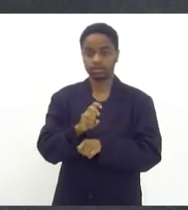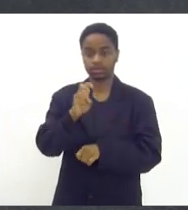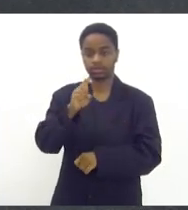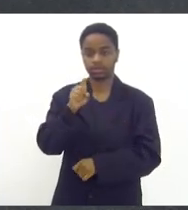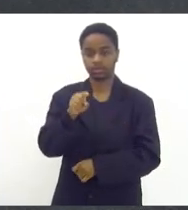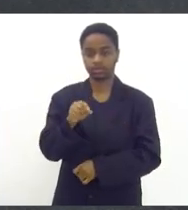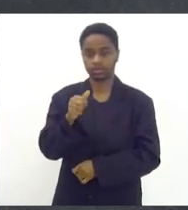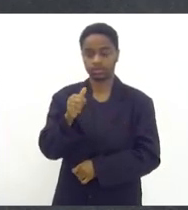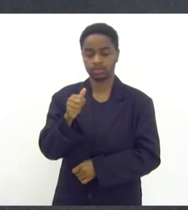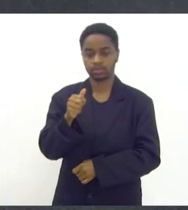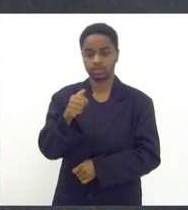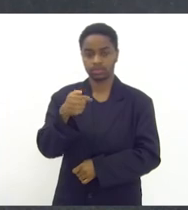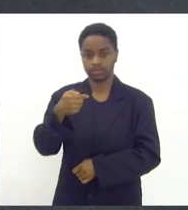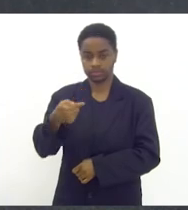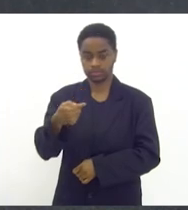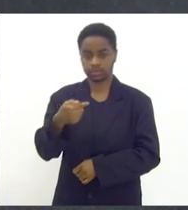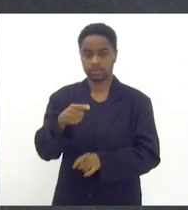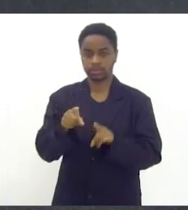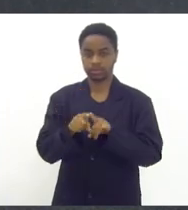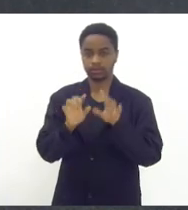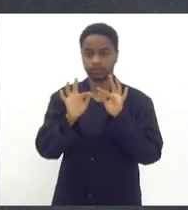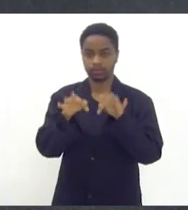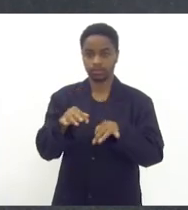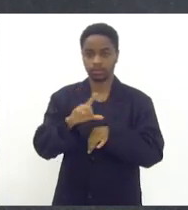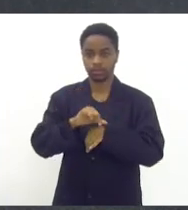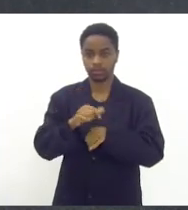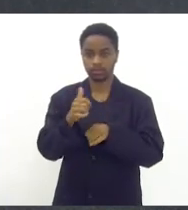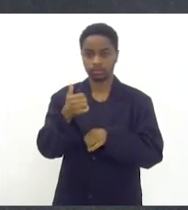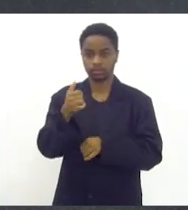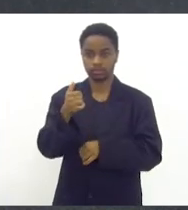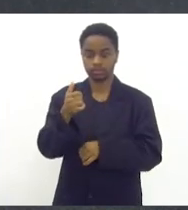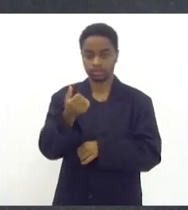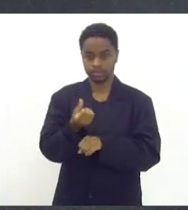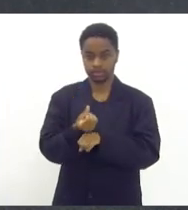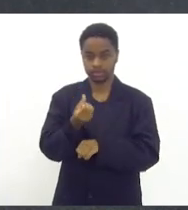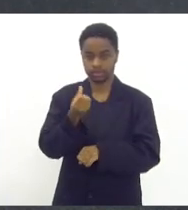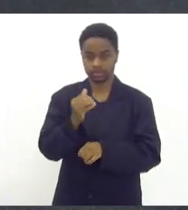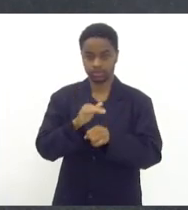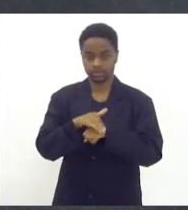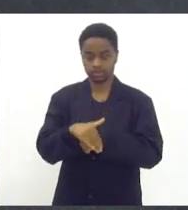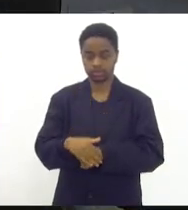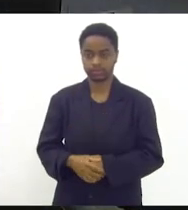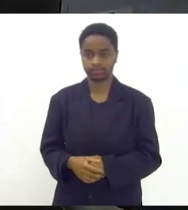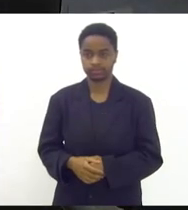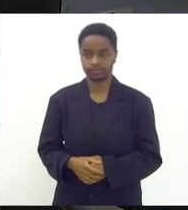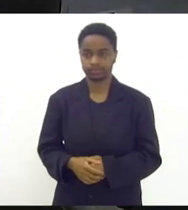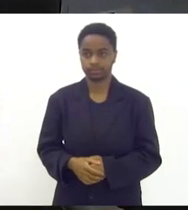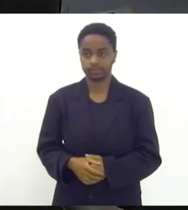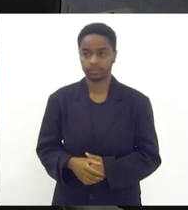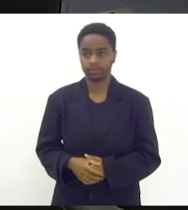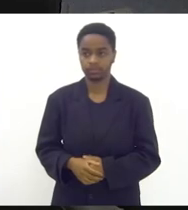17h07, encerrou-se às 18h. Ok.